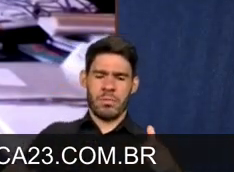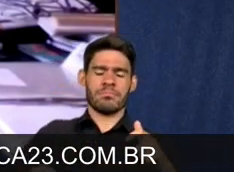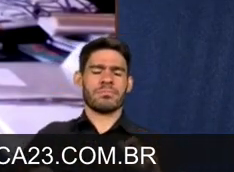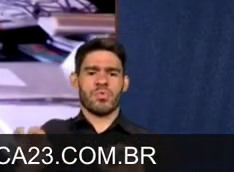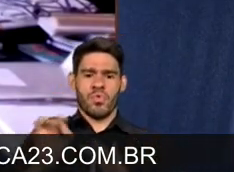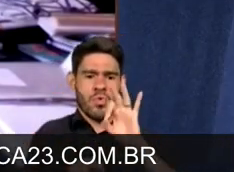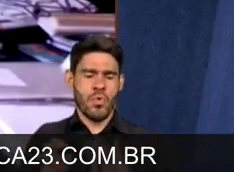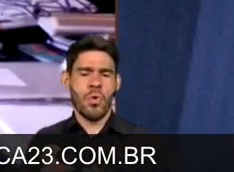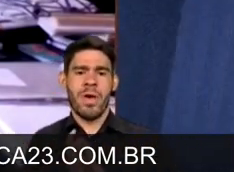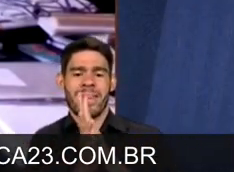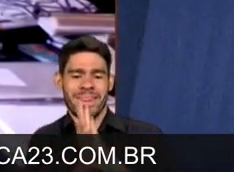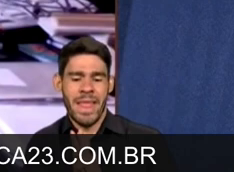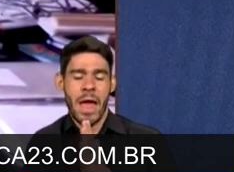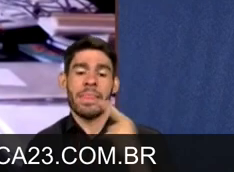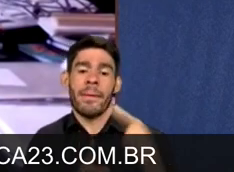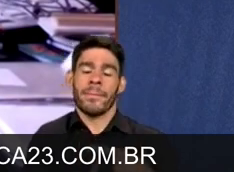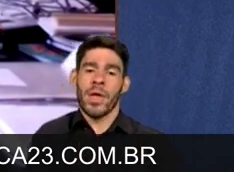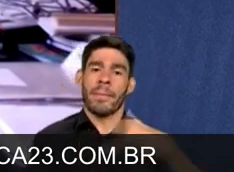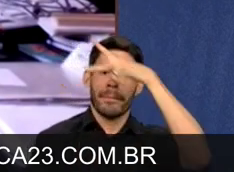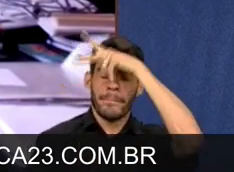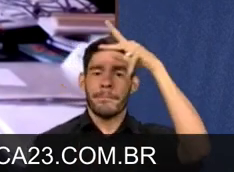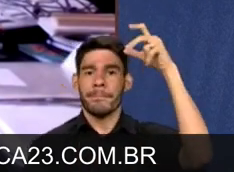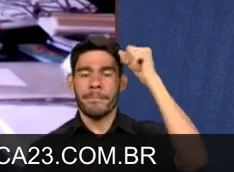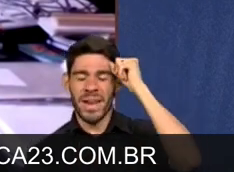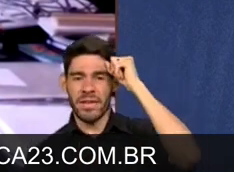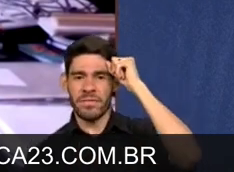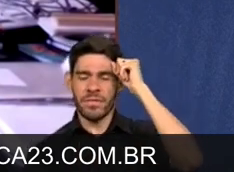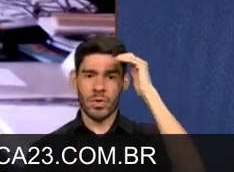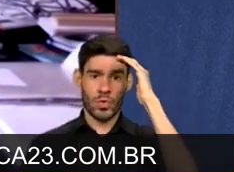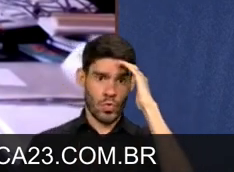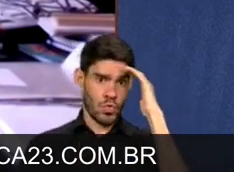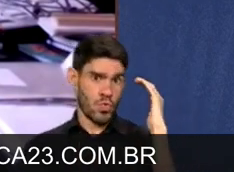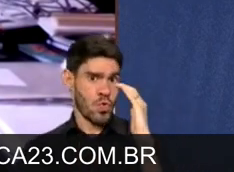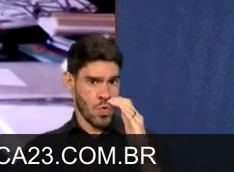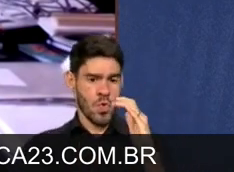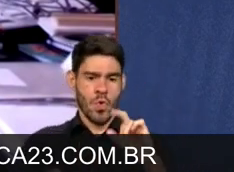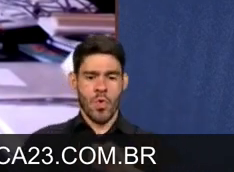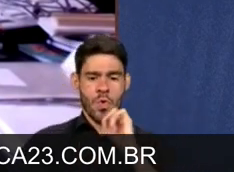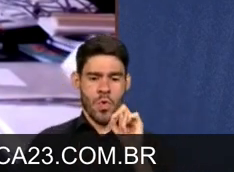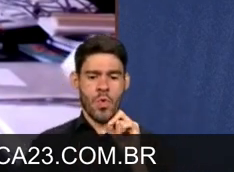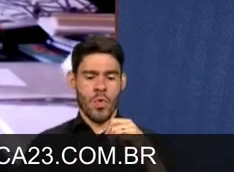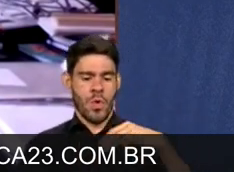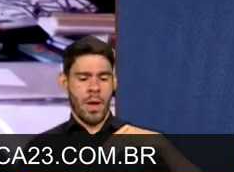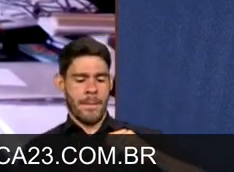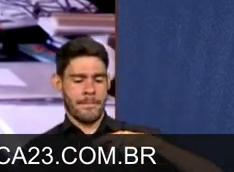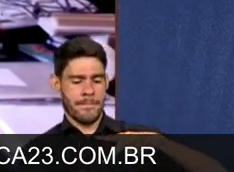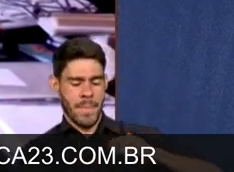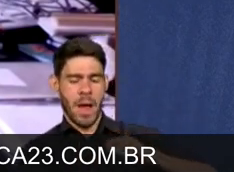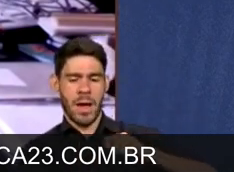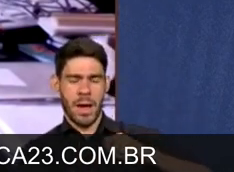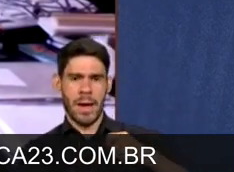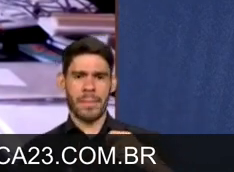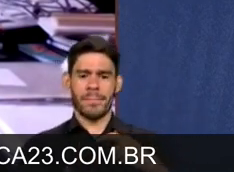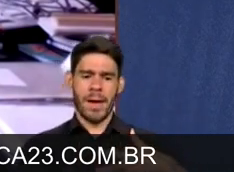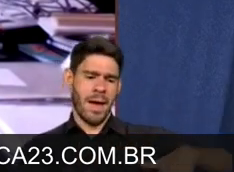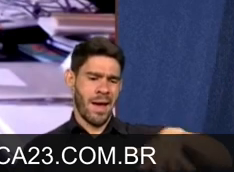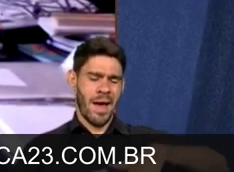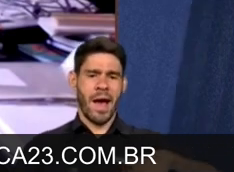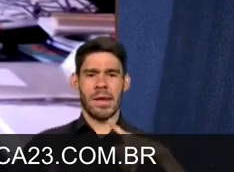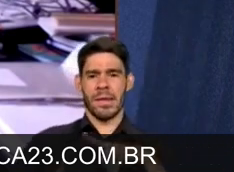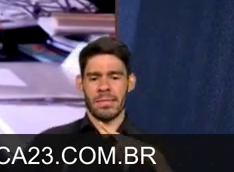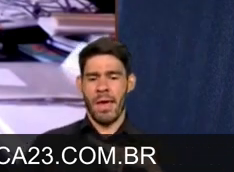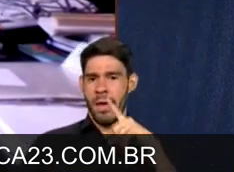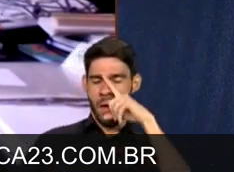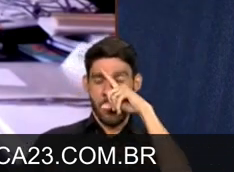que é que as prefeituras respeitem os mapas de suscetibilidade de risco, né?